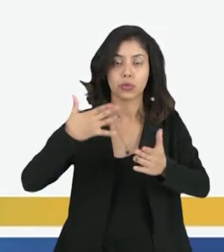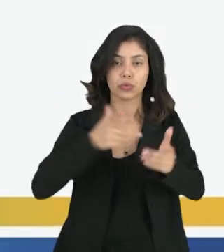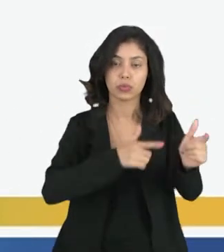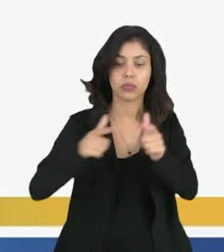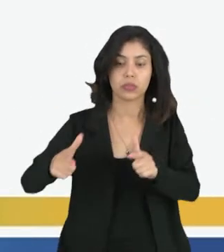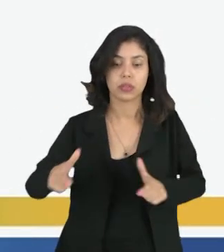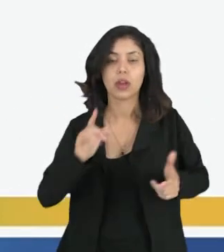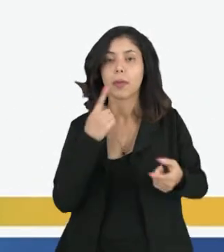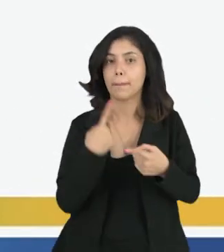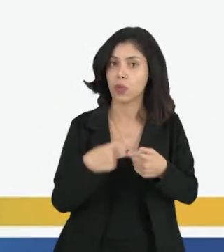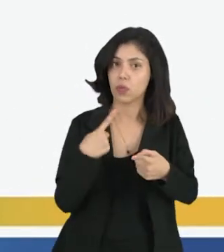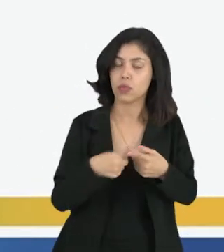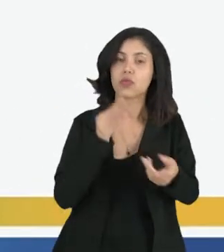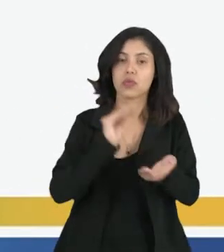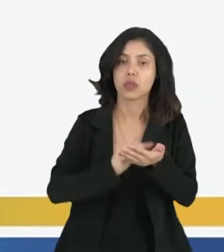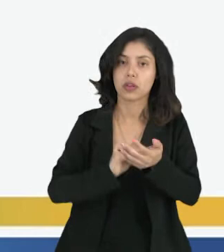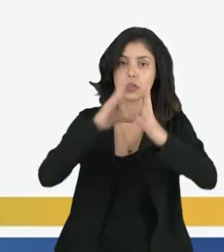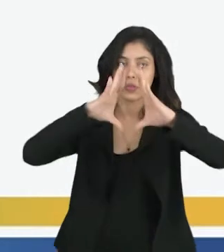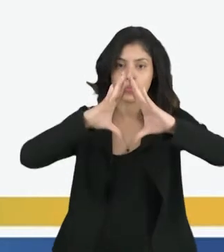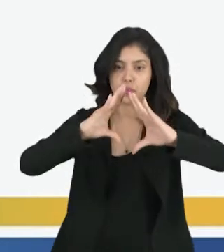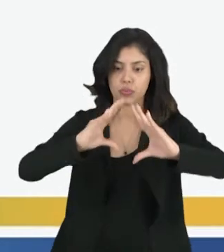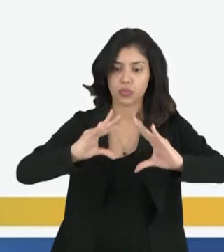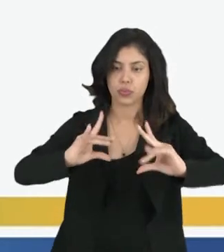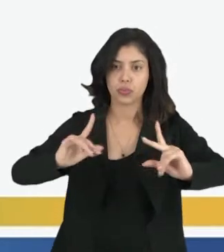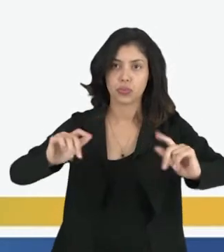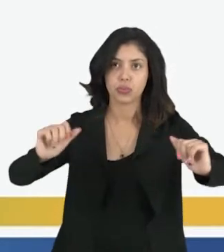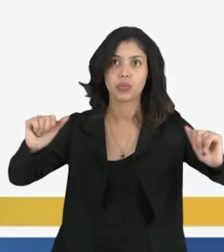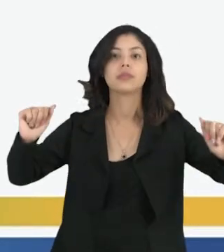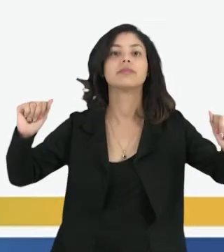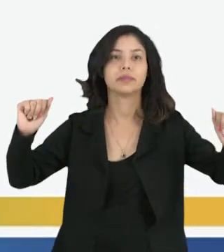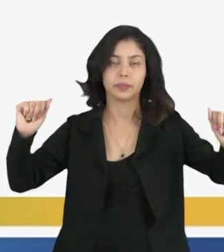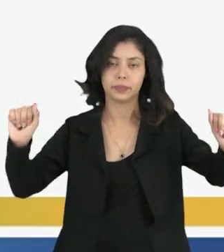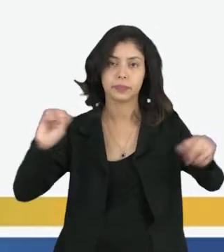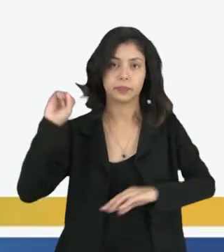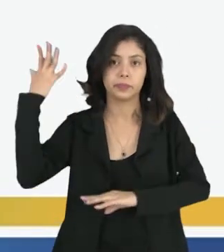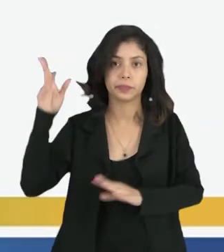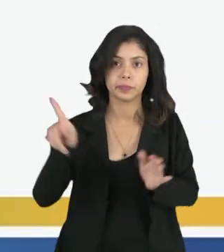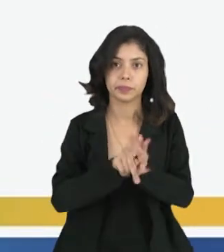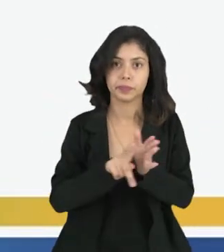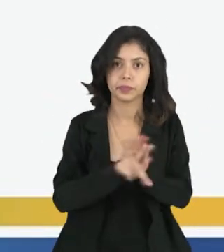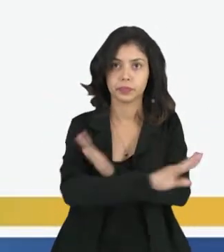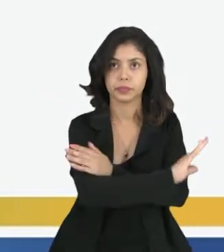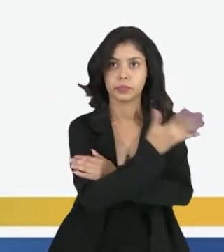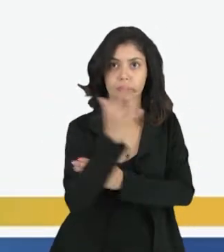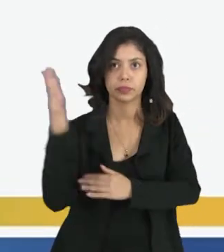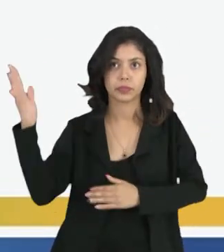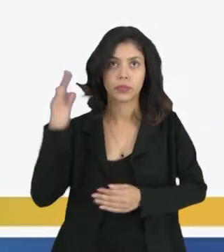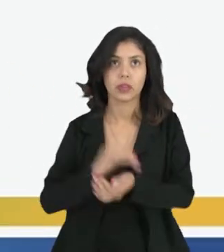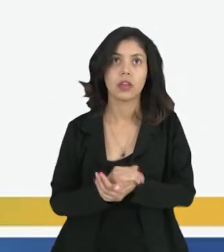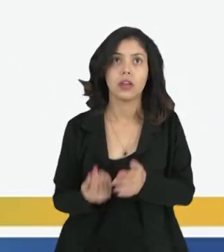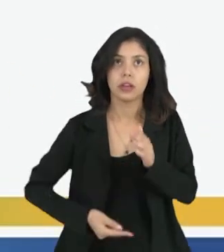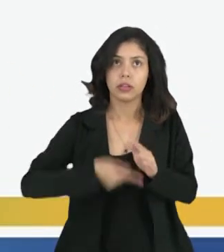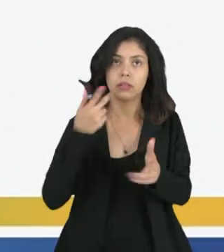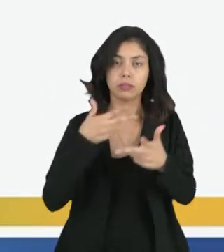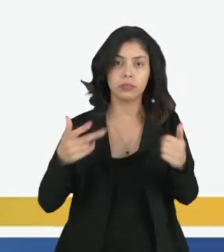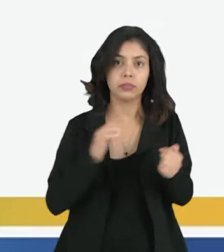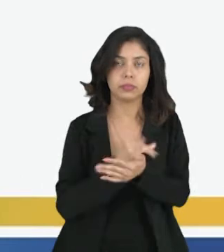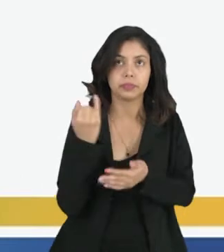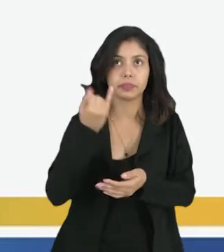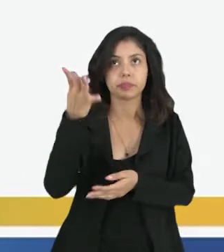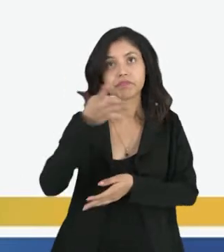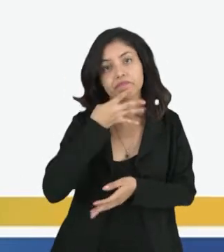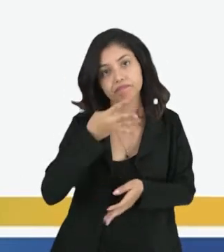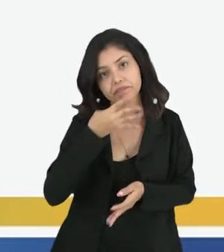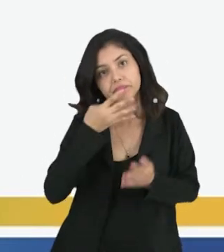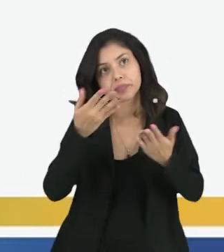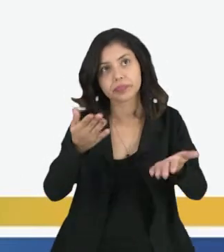pelo desgaste e dos intempéries físicos que acontecem na própria natureza. E um dos fenômenos mais